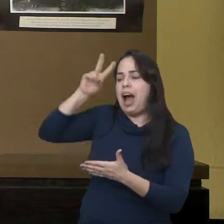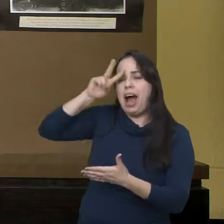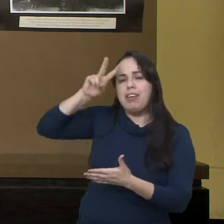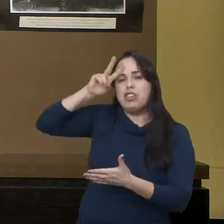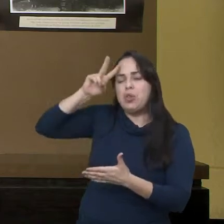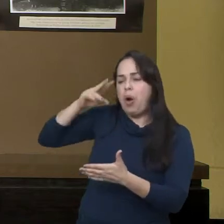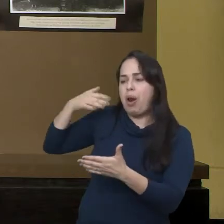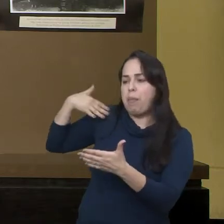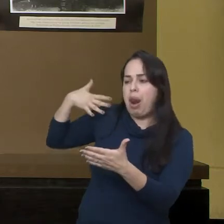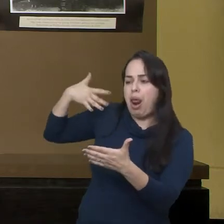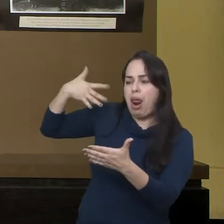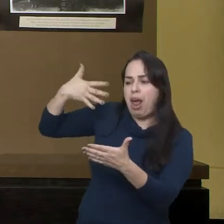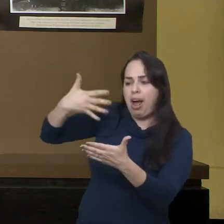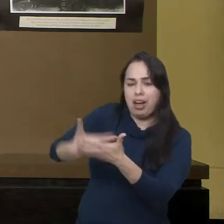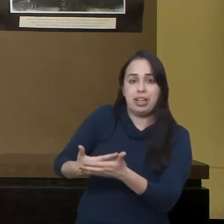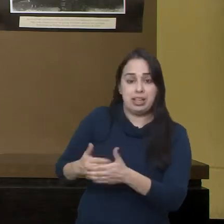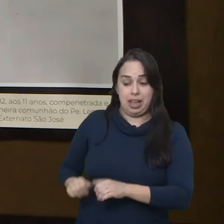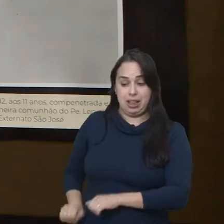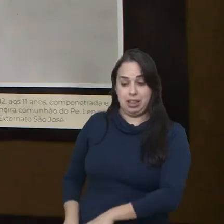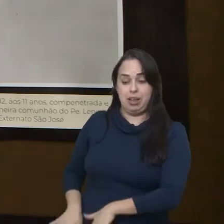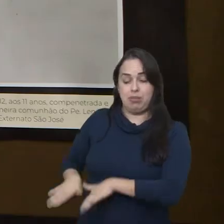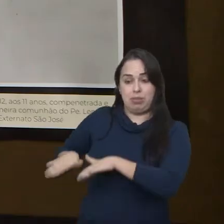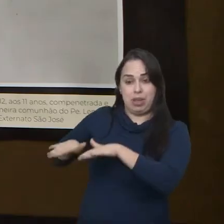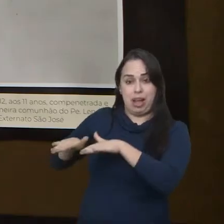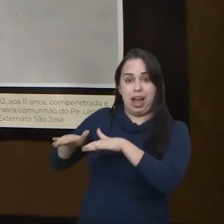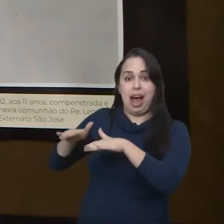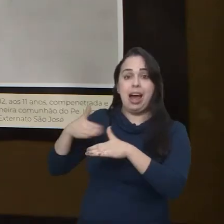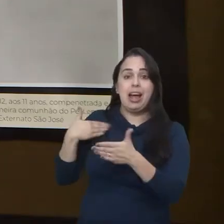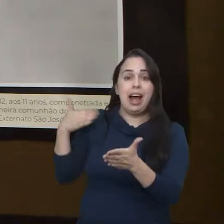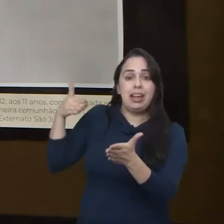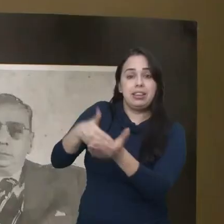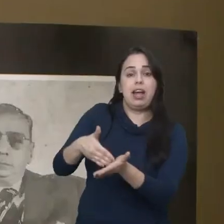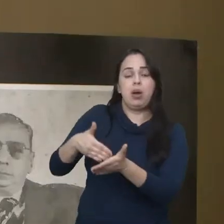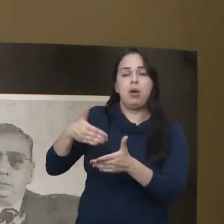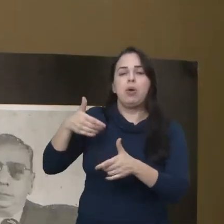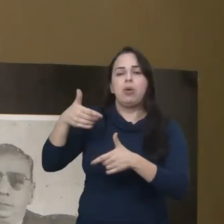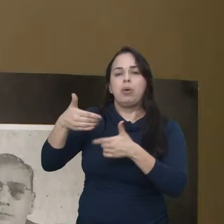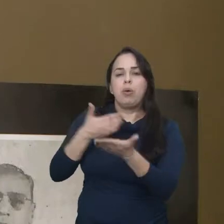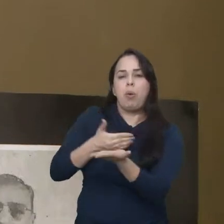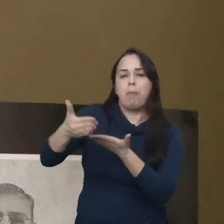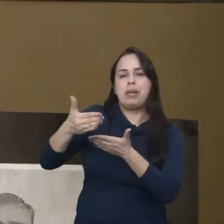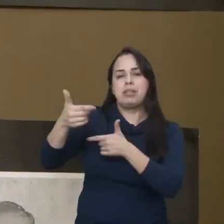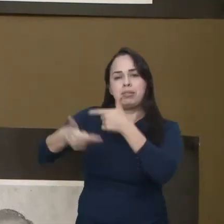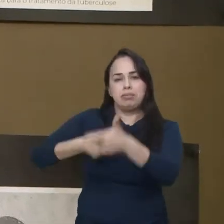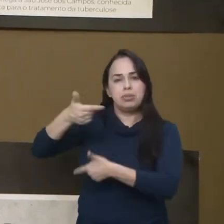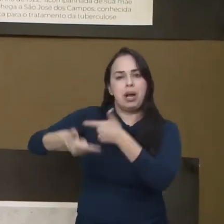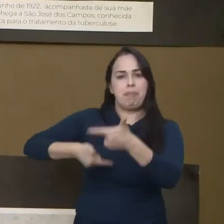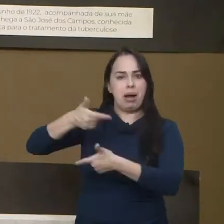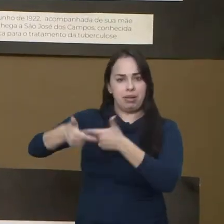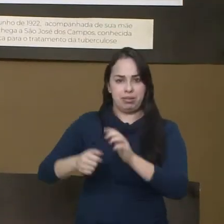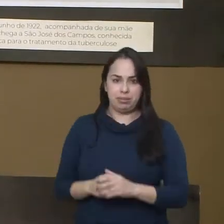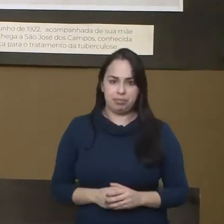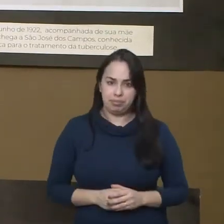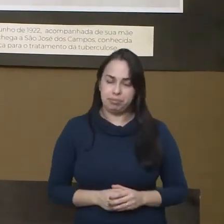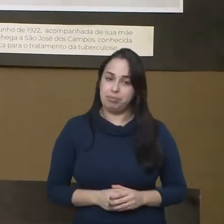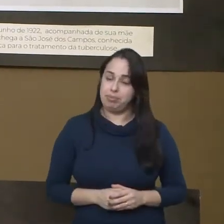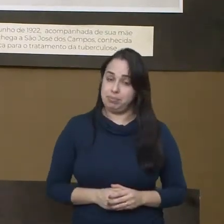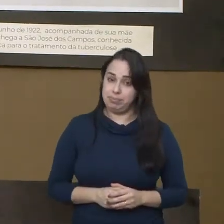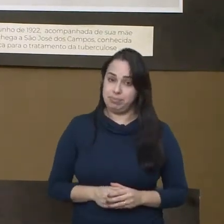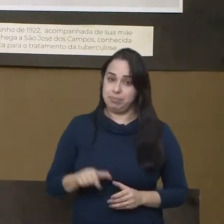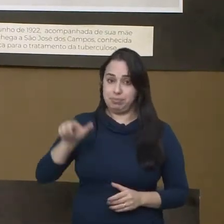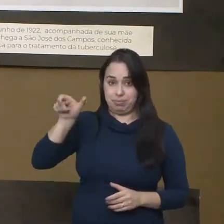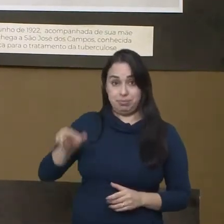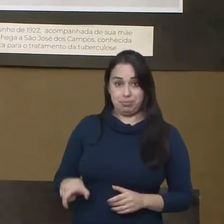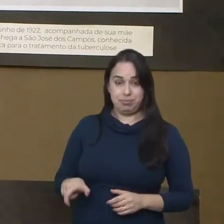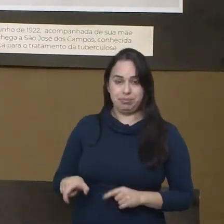a trajetória de Madre Maria Teresa, desde a sua infância ao início da obra social, no período senatorial